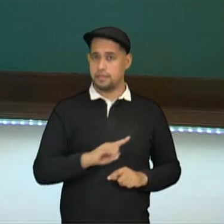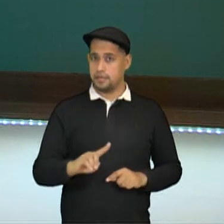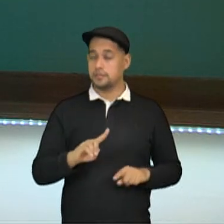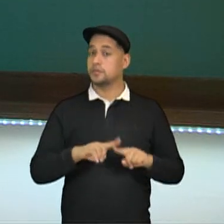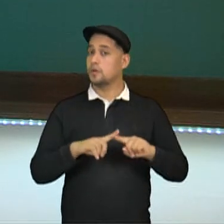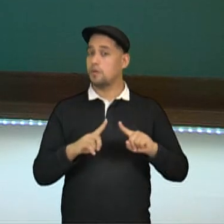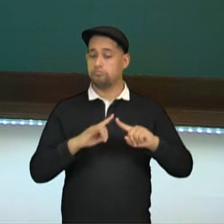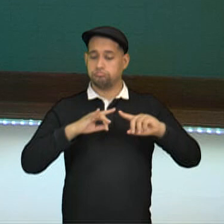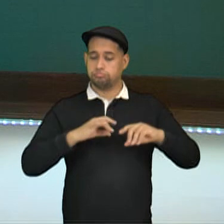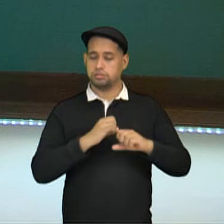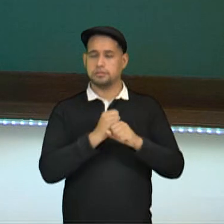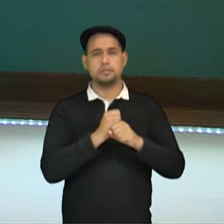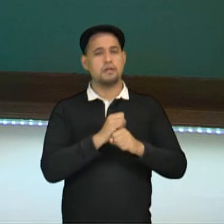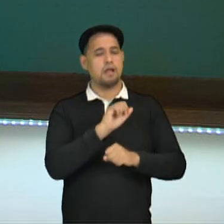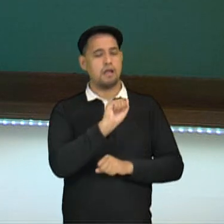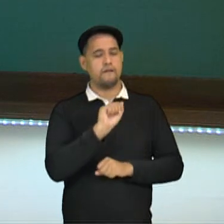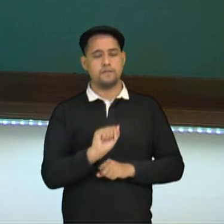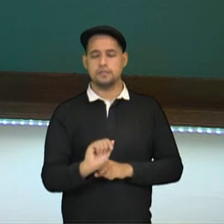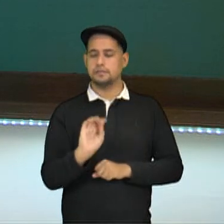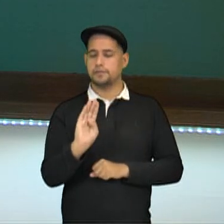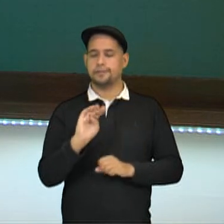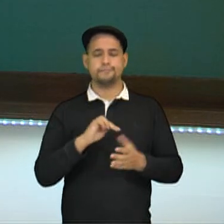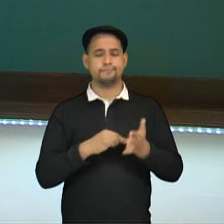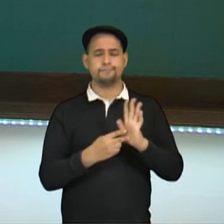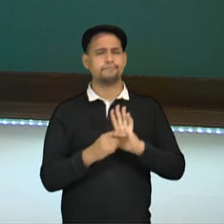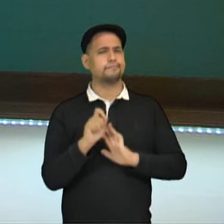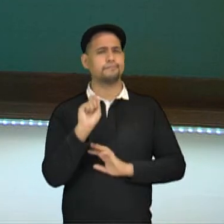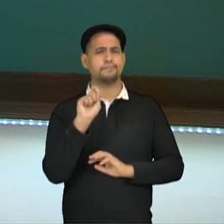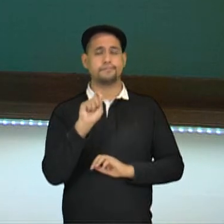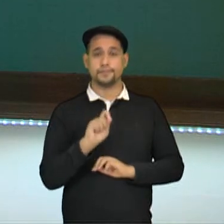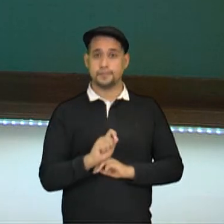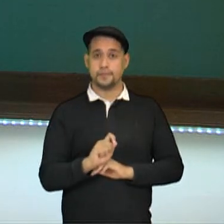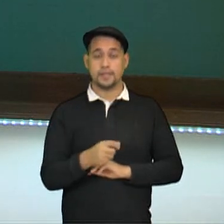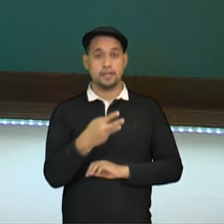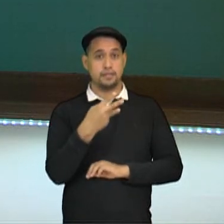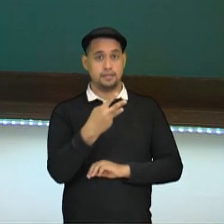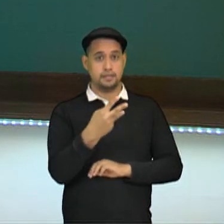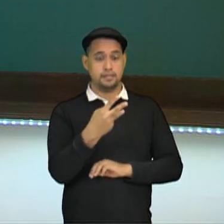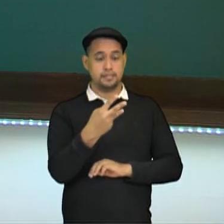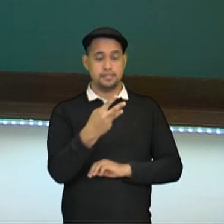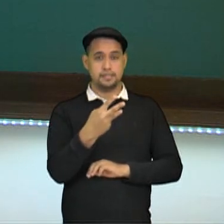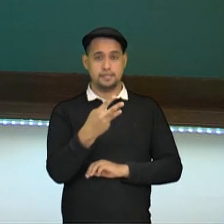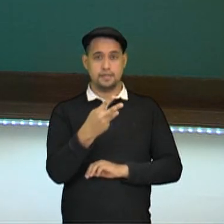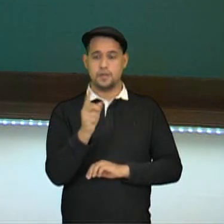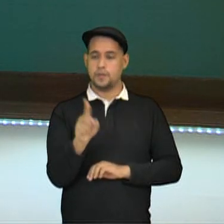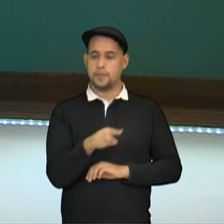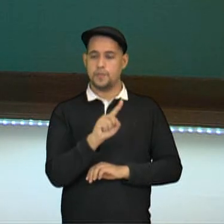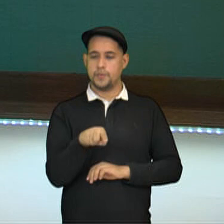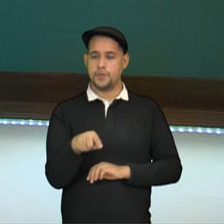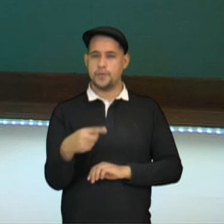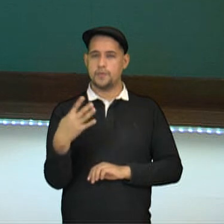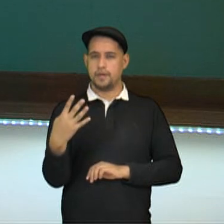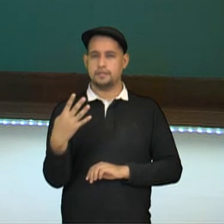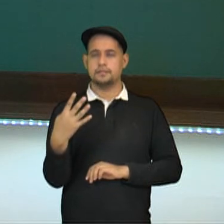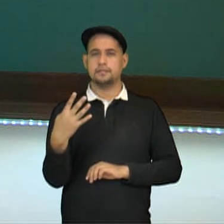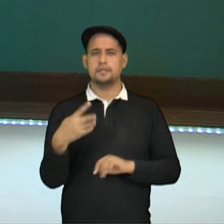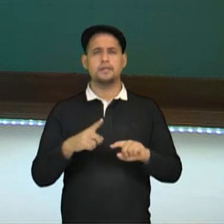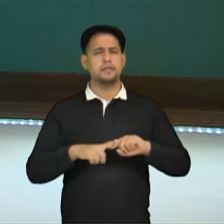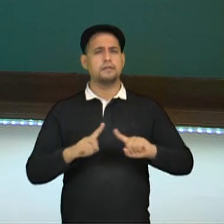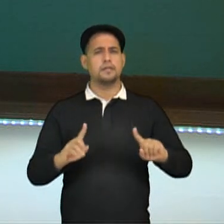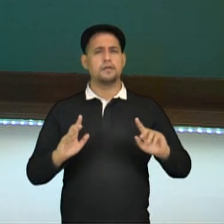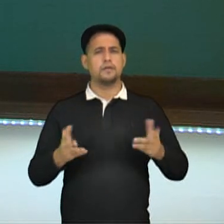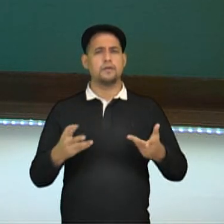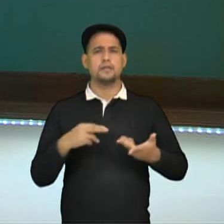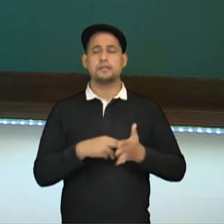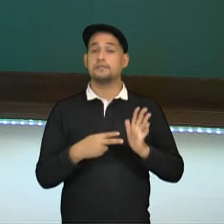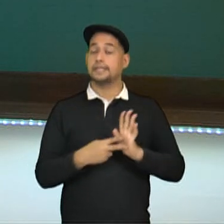seja, a multiplicação de A vezes B vai ser o quê? Ó? 3 por 4. Ó, tá? Então, aqui